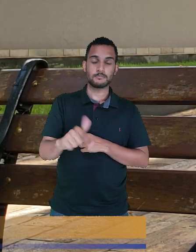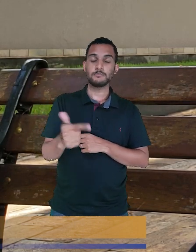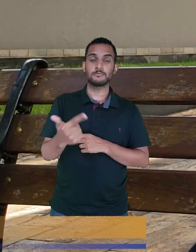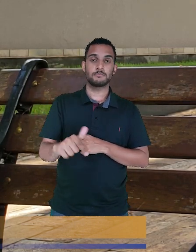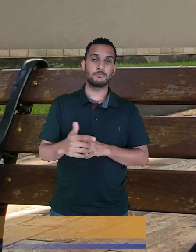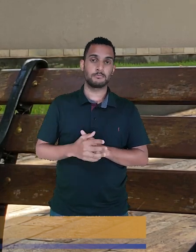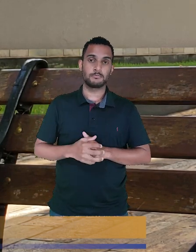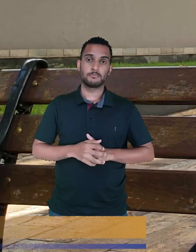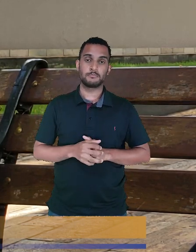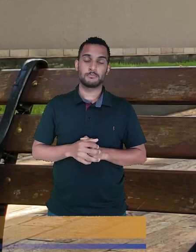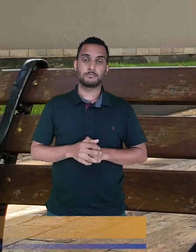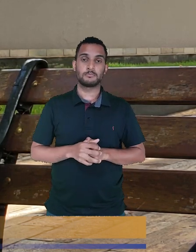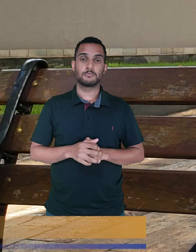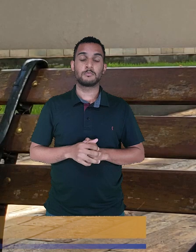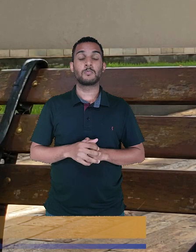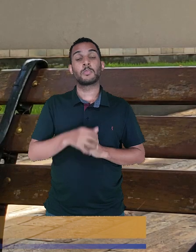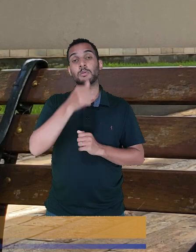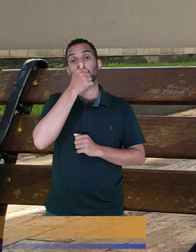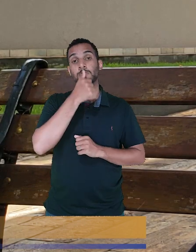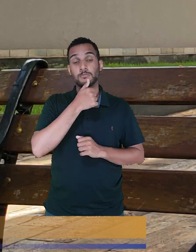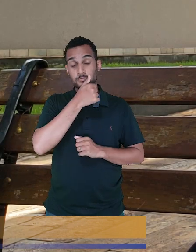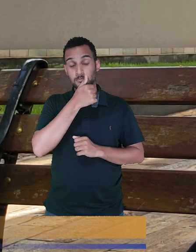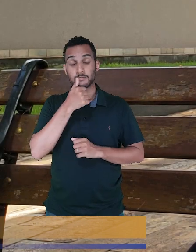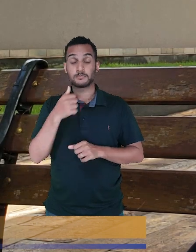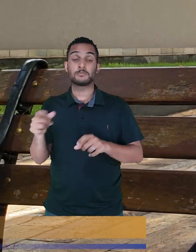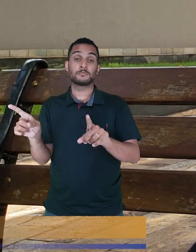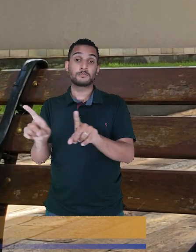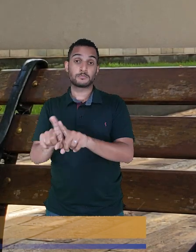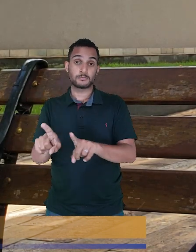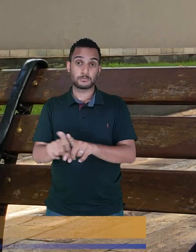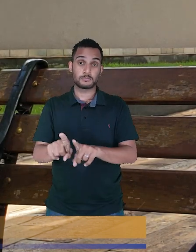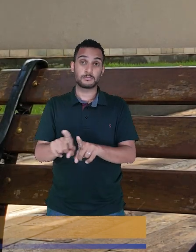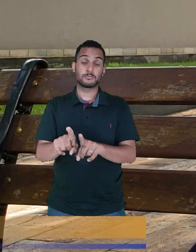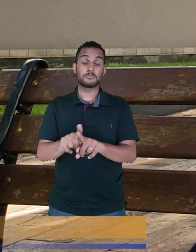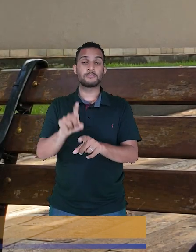alimento para comer. O jejum também